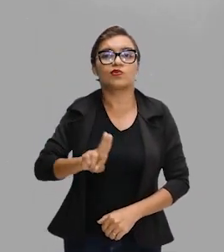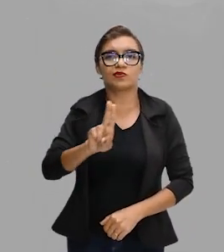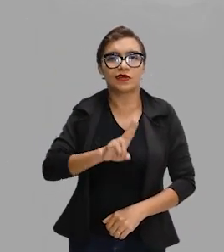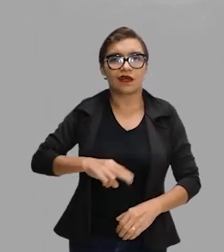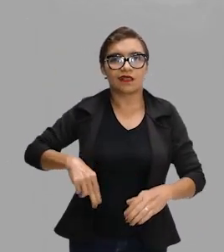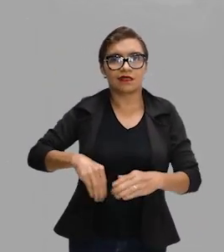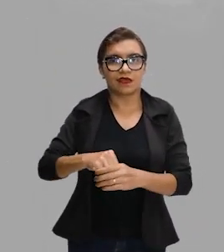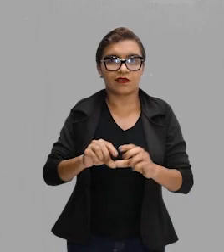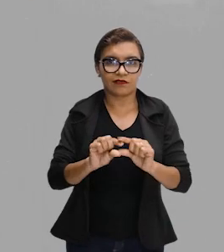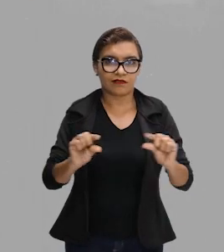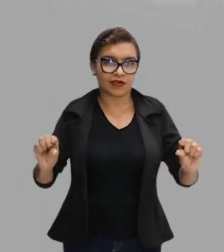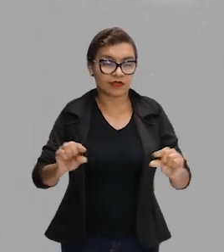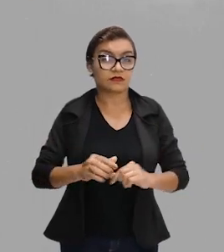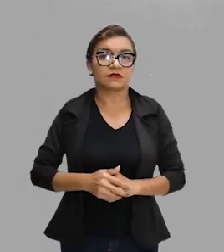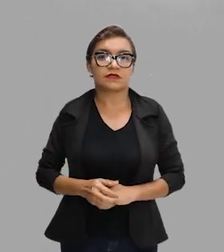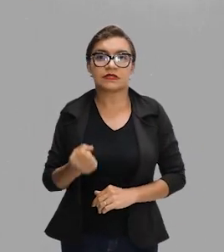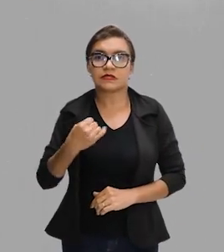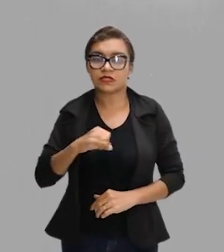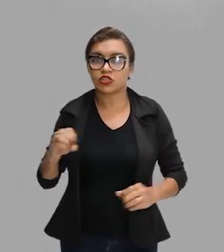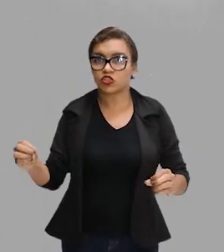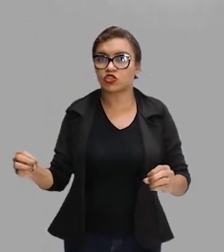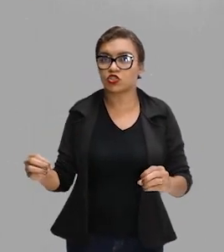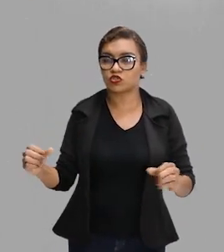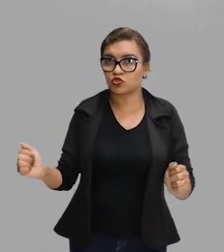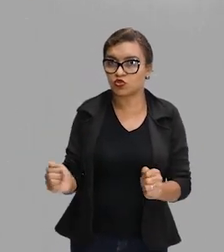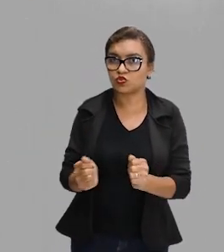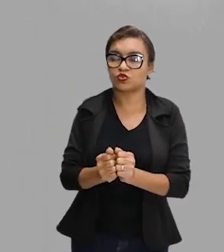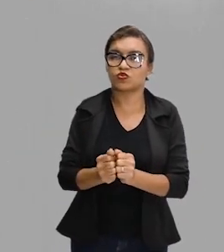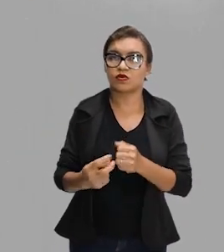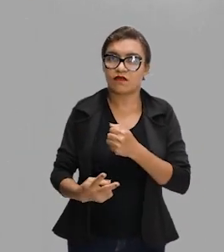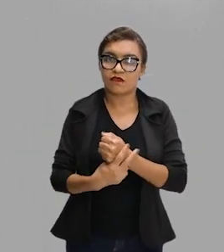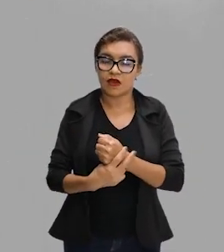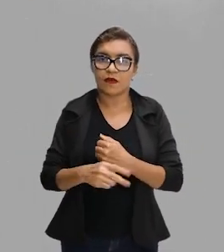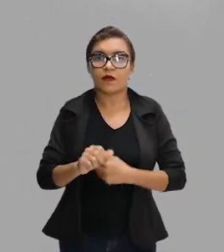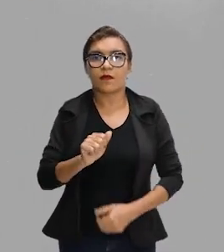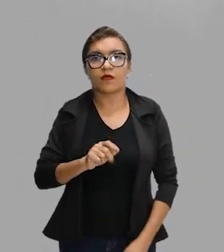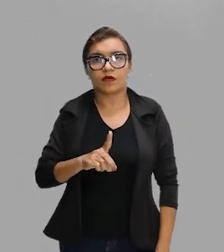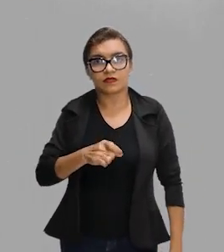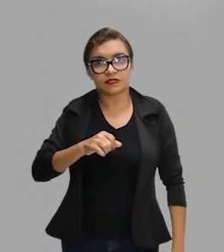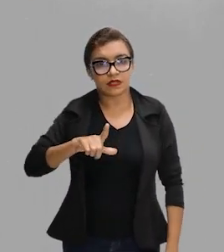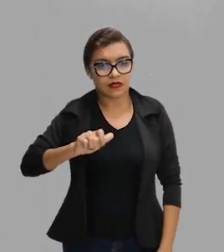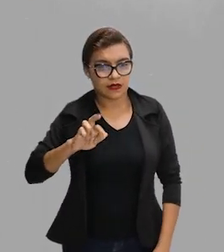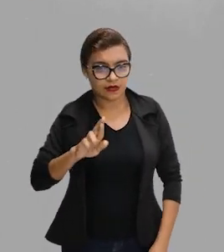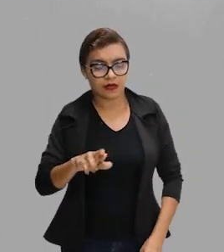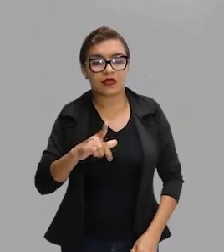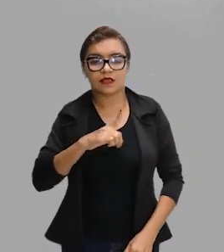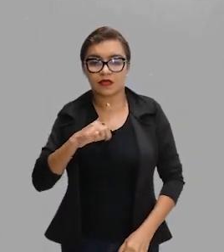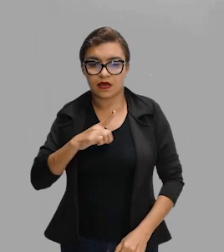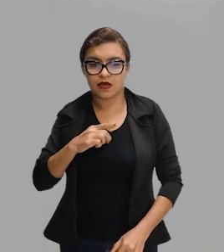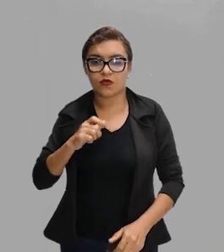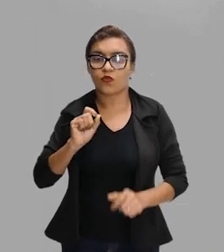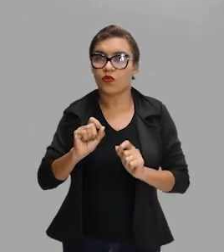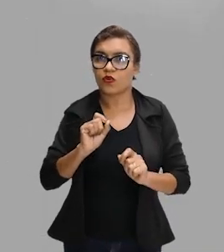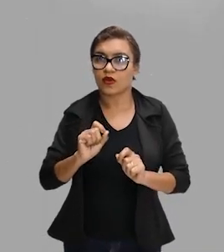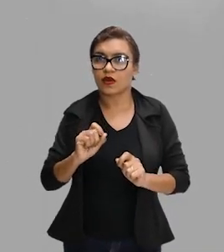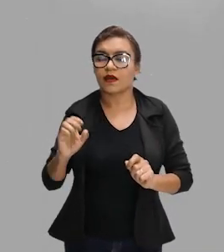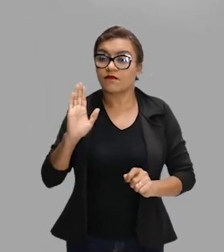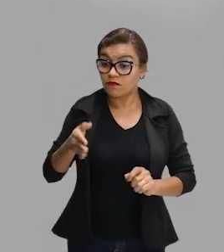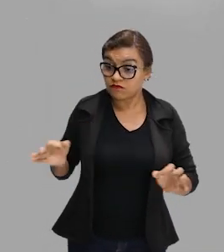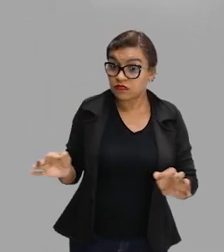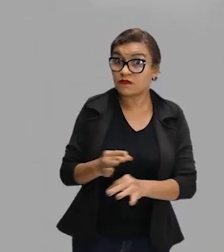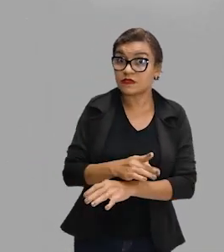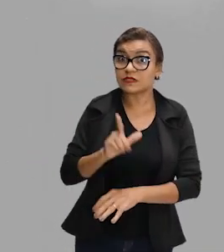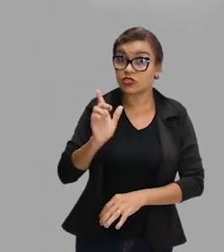aparece junto a um verbo auxiliar, o verbo principal aparece em particípio. Então, se ele aparece junto com o